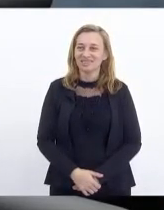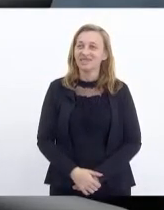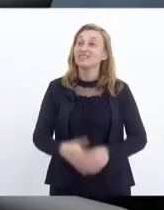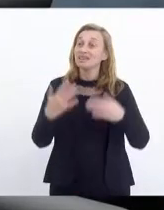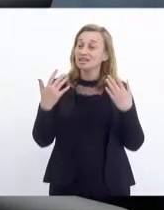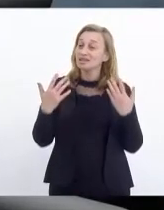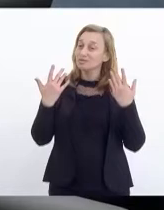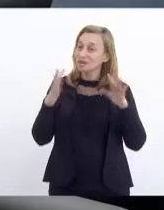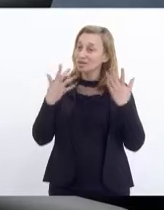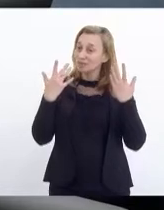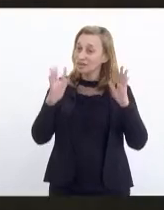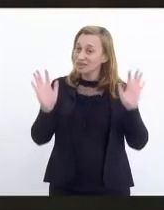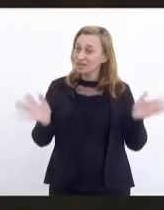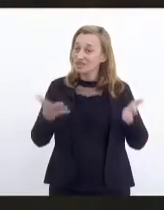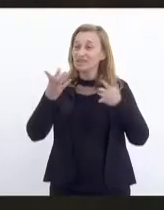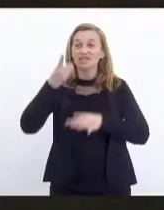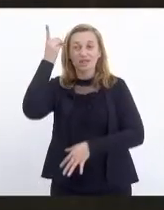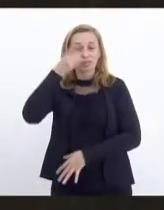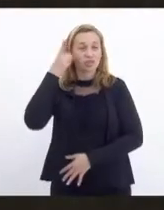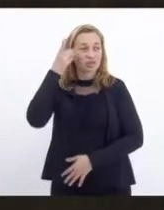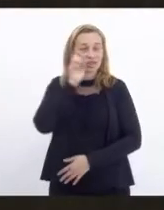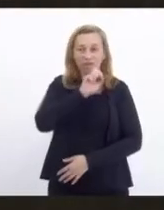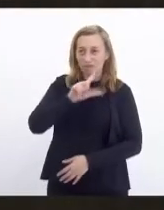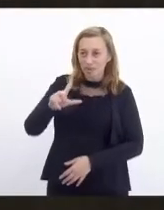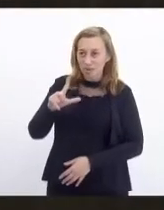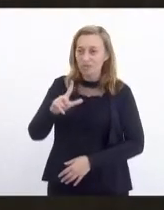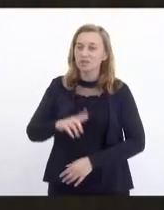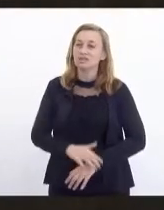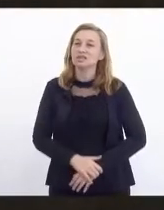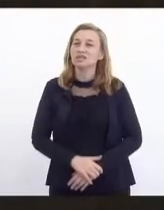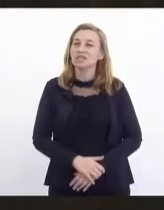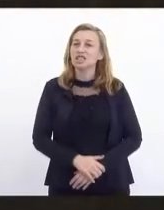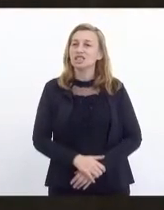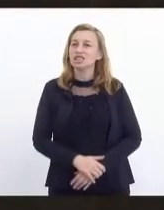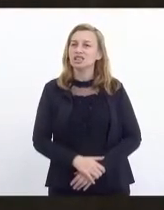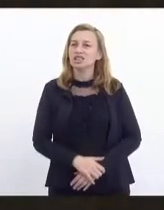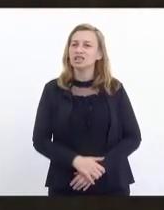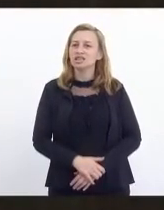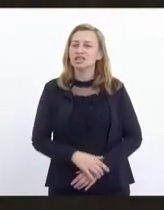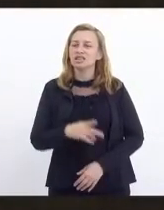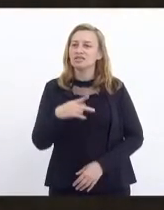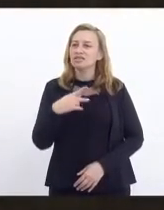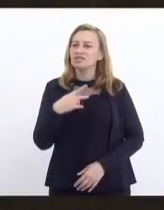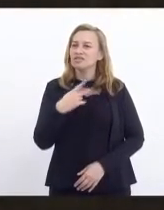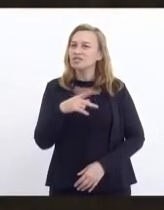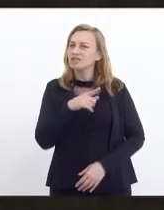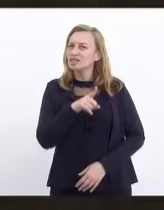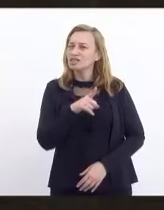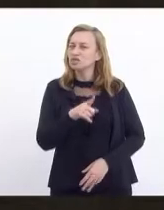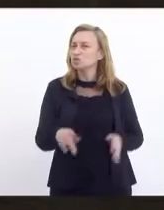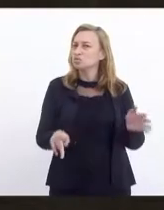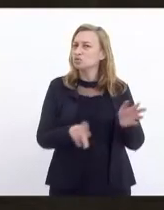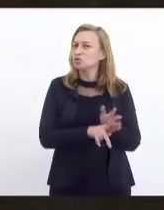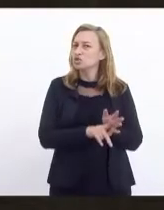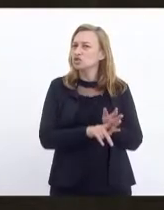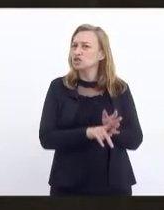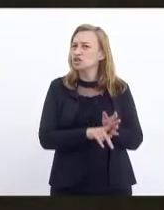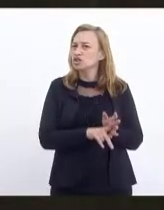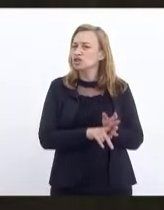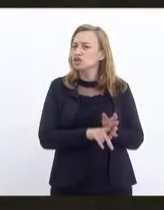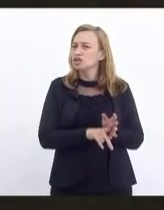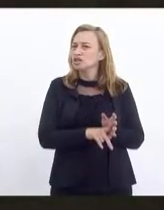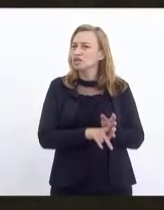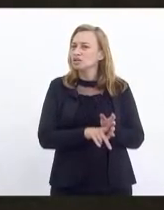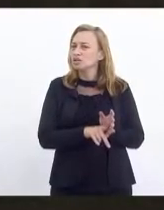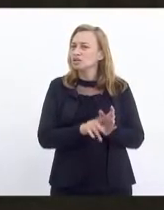Elogiando a iniciativa do deputado Daniel Libremon, que trata aí do de um projeto que institui um